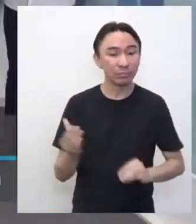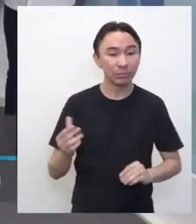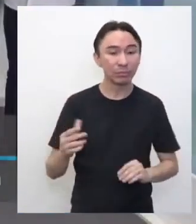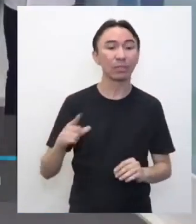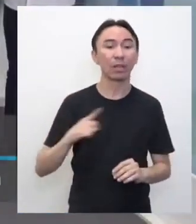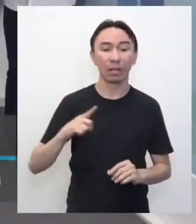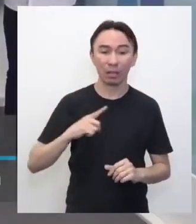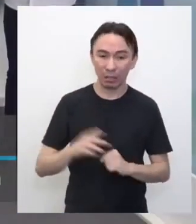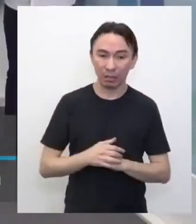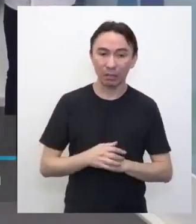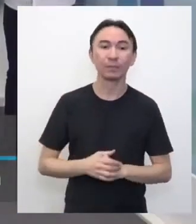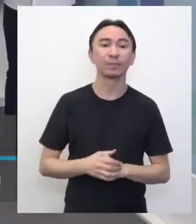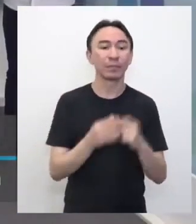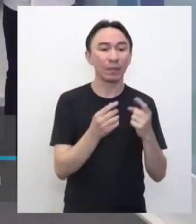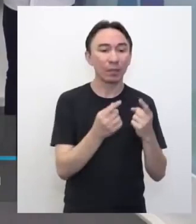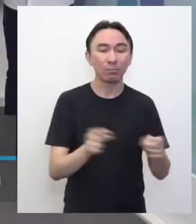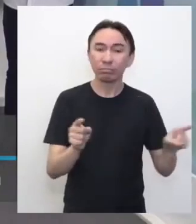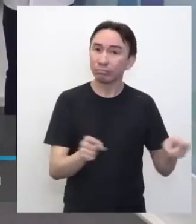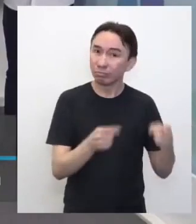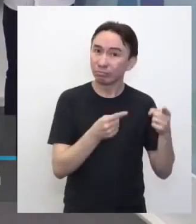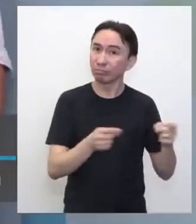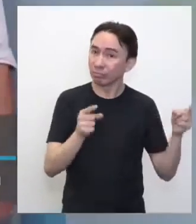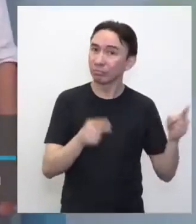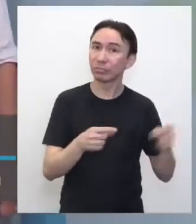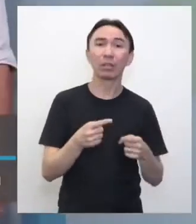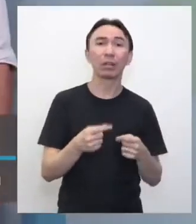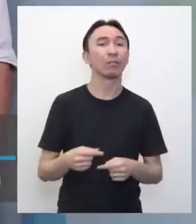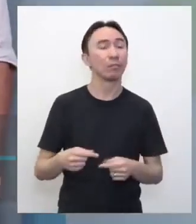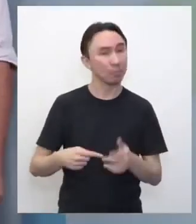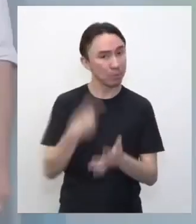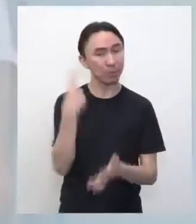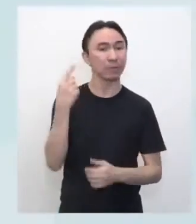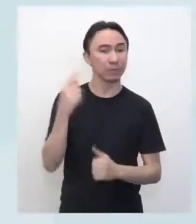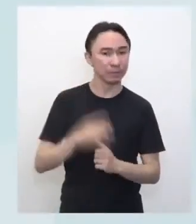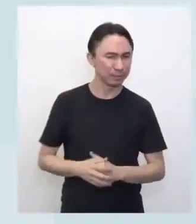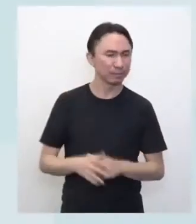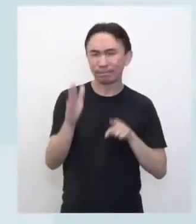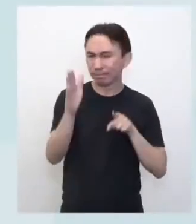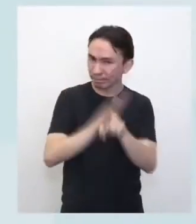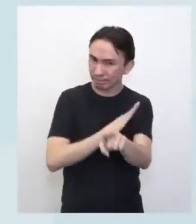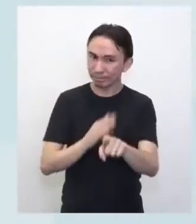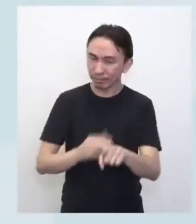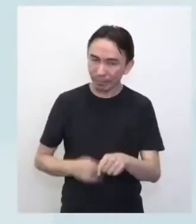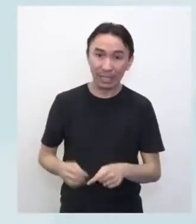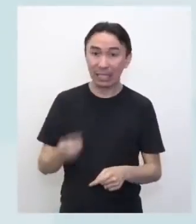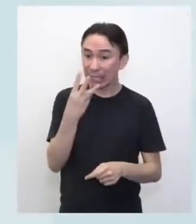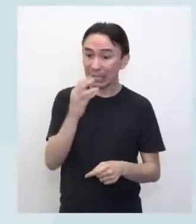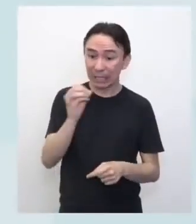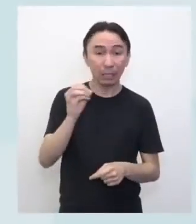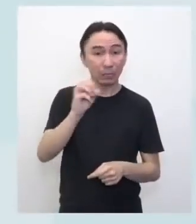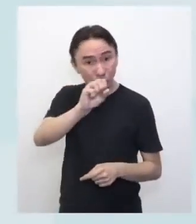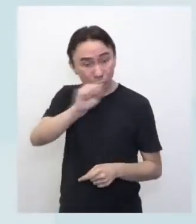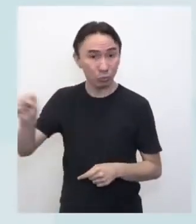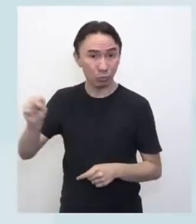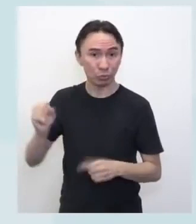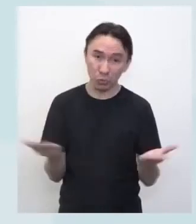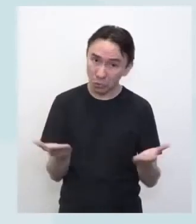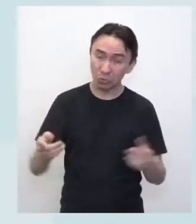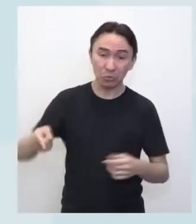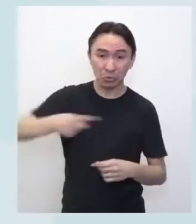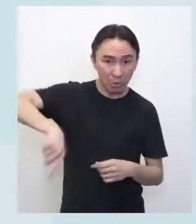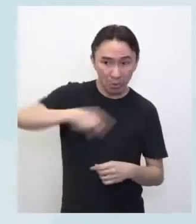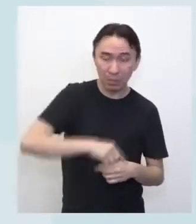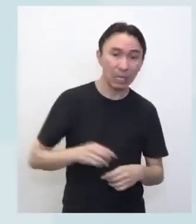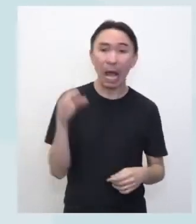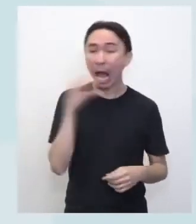primeiro, né? Exatamente. Olha que interessante, gente. Pergunta para vocês. 30 segundos, porque nós estamos agilizando tudo hoje. Eu estou enrolando aqui para